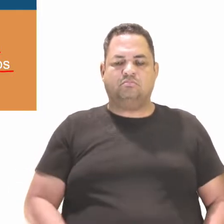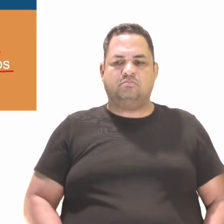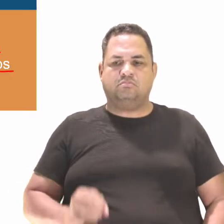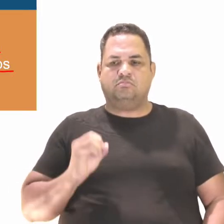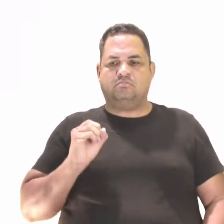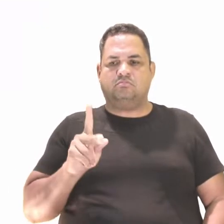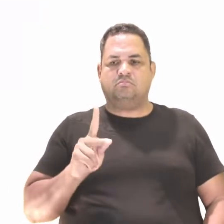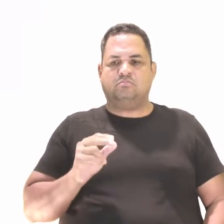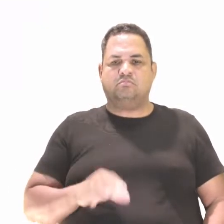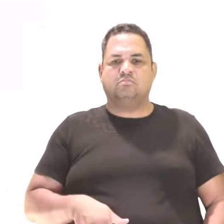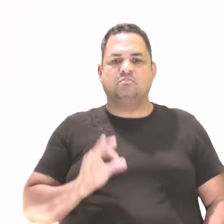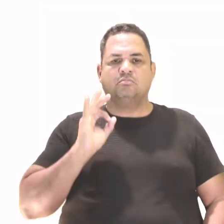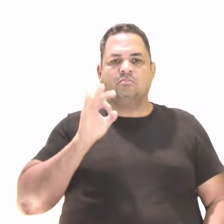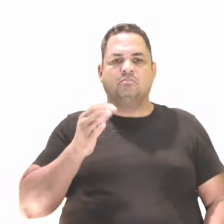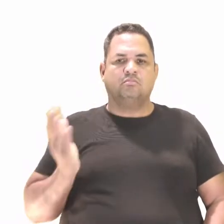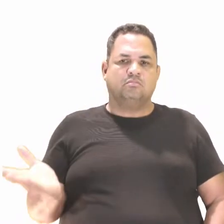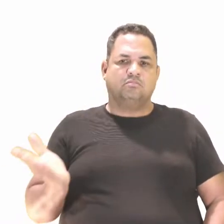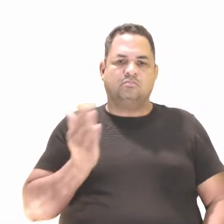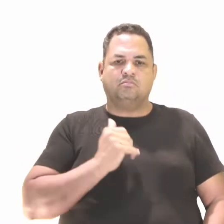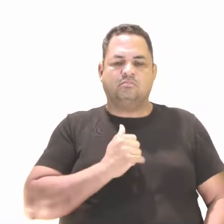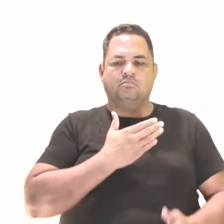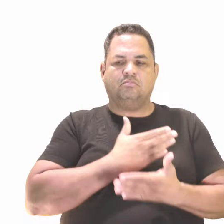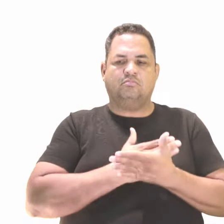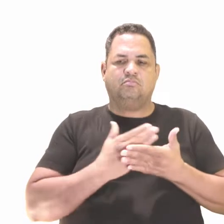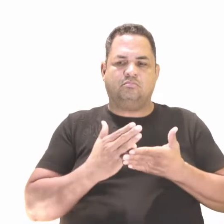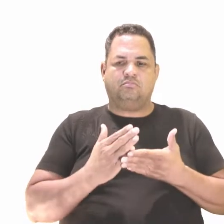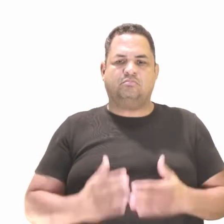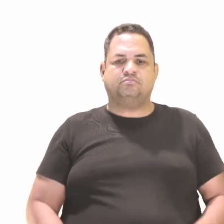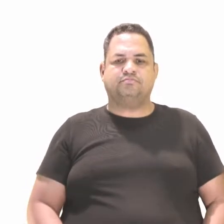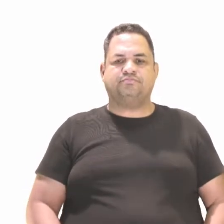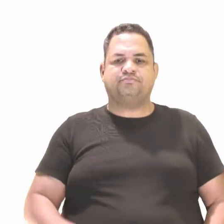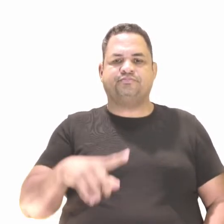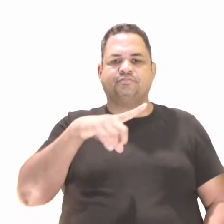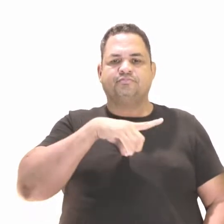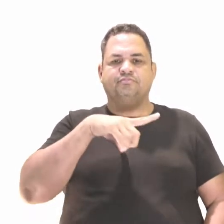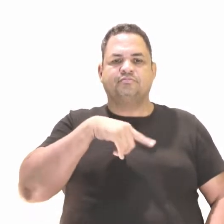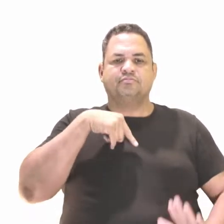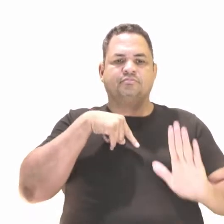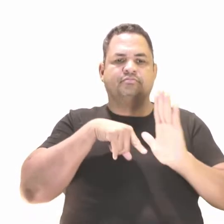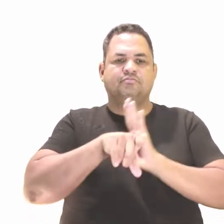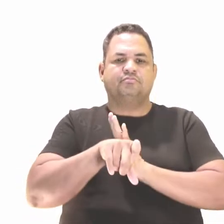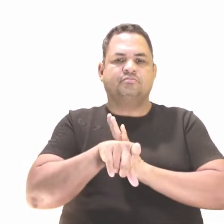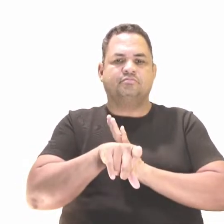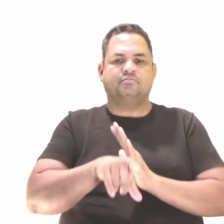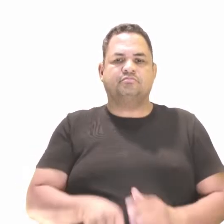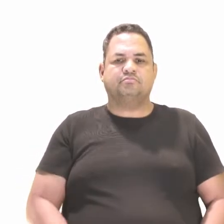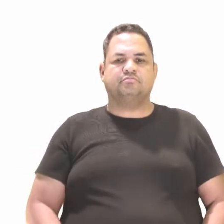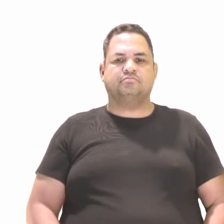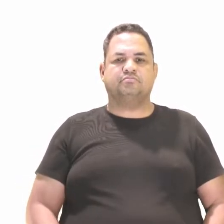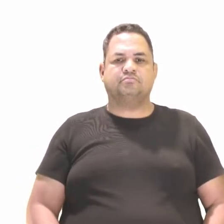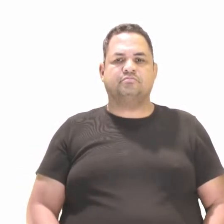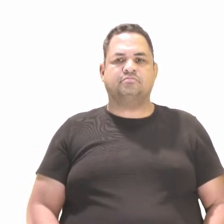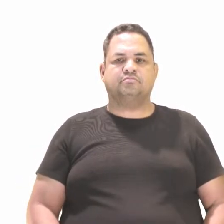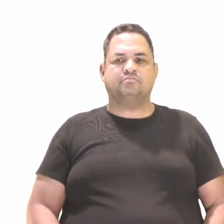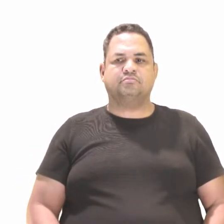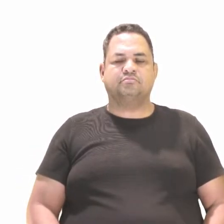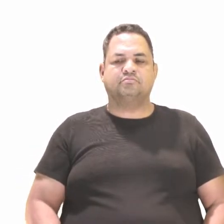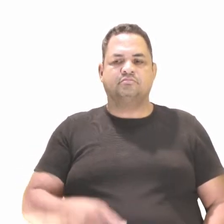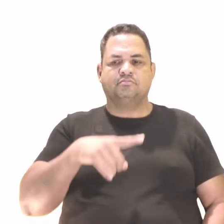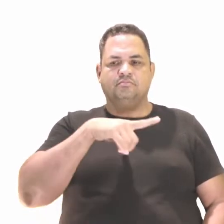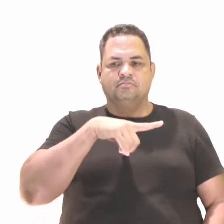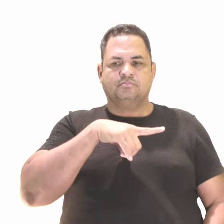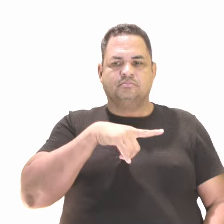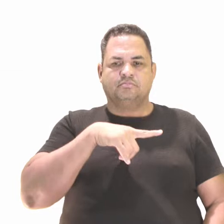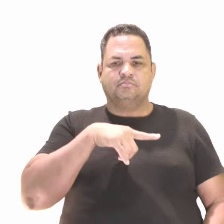Alright, tudo certo? Let's begin, vamos começar. Temos uma pergunta para Eita, eu tô demais, hoje temos uma